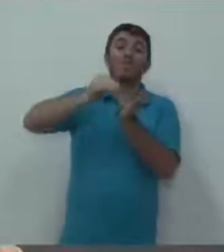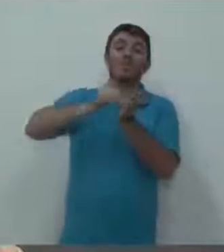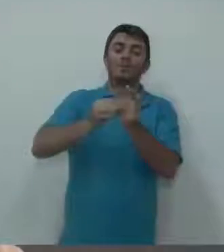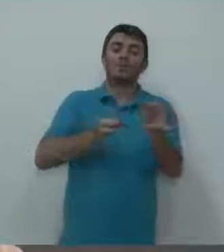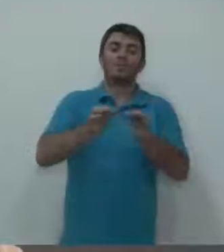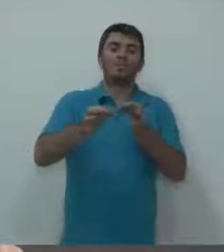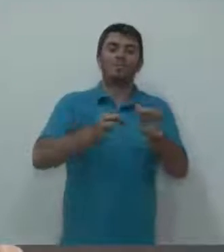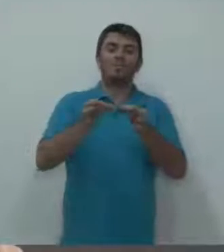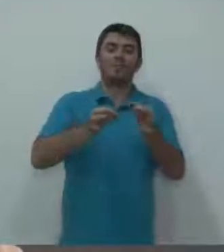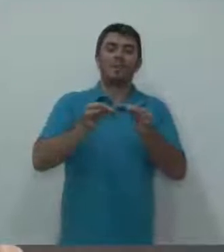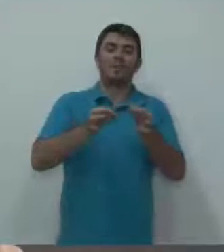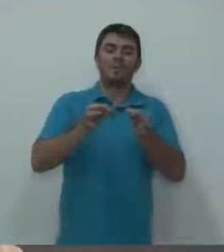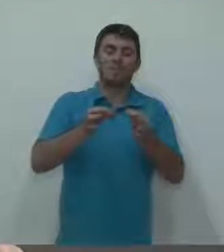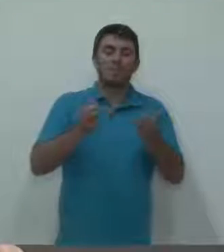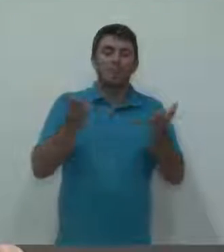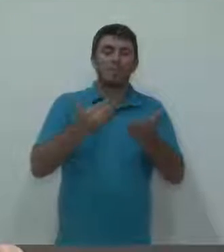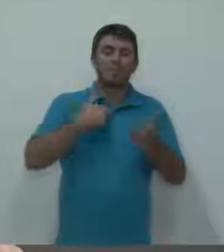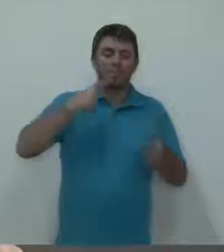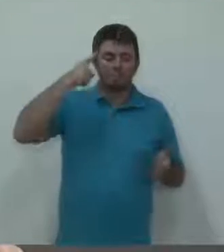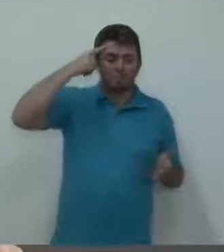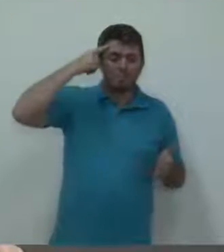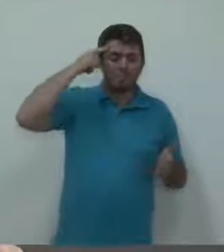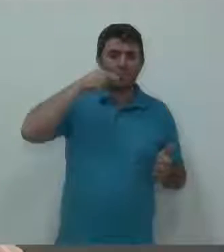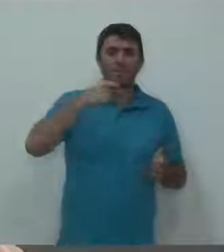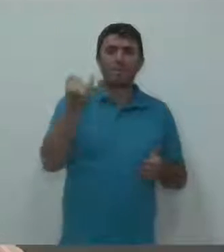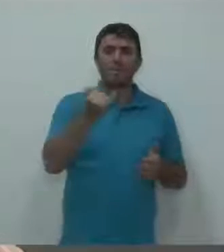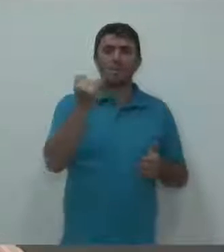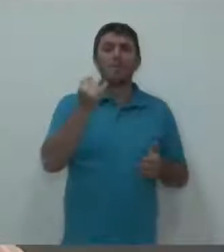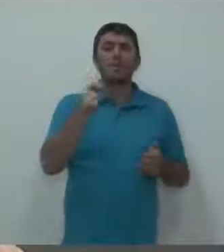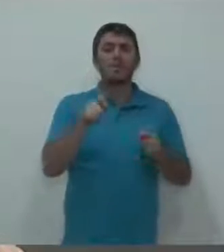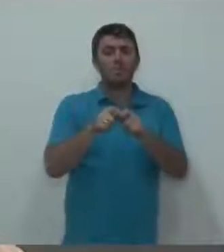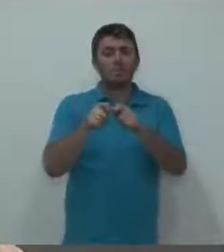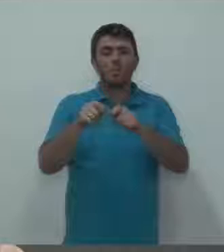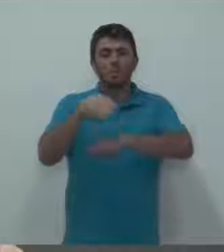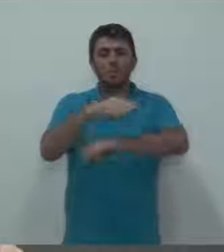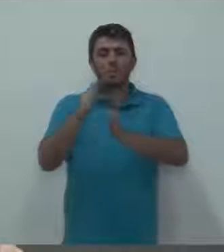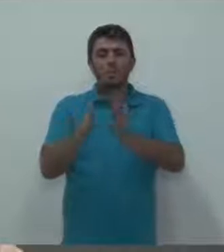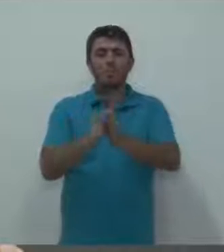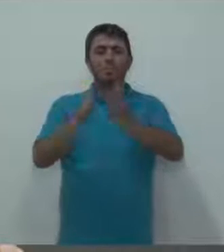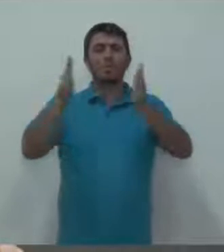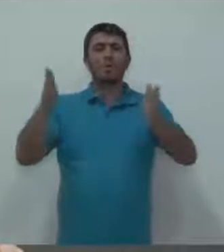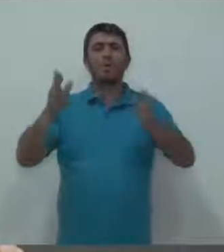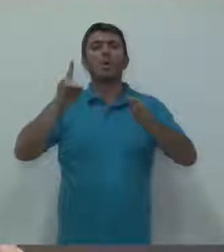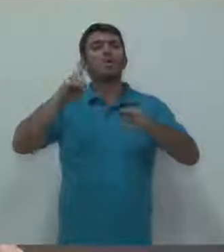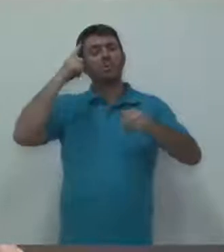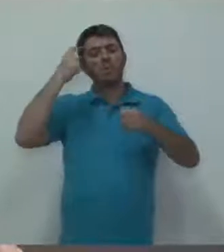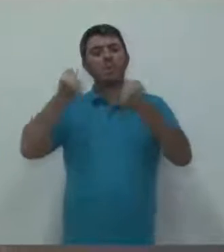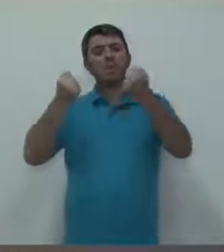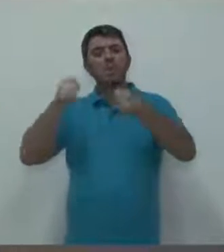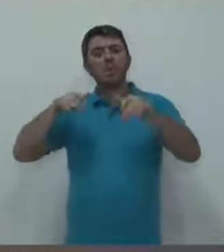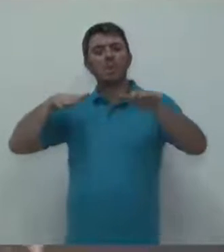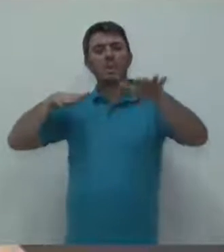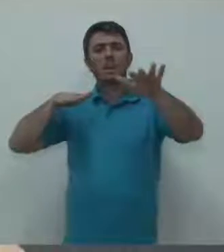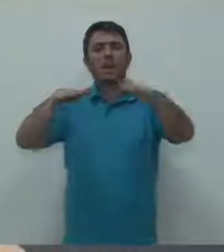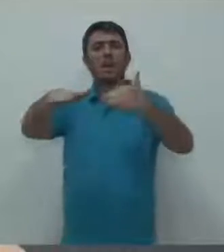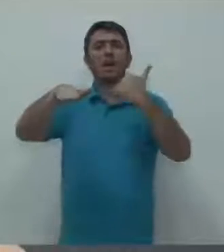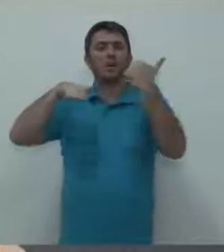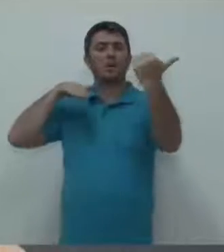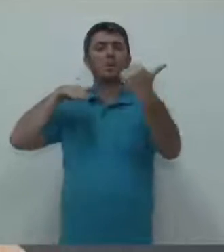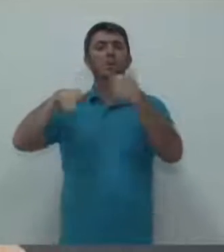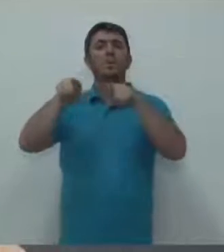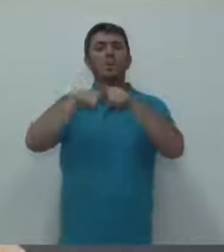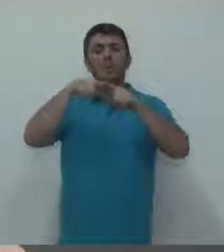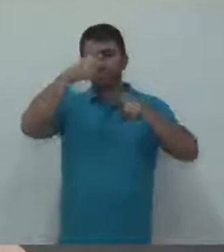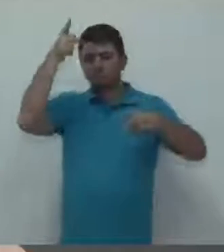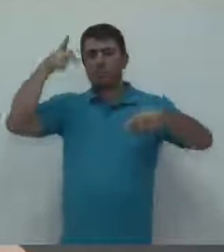que seria bom e prudente manter ali o alargamento, pensando tanto no pedestre quanto no ciclista e na possibilidade de pelo menos mais uma mão